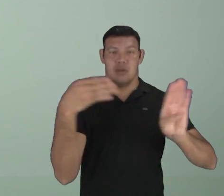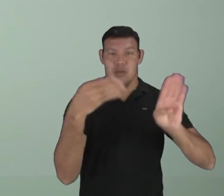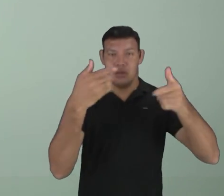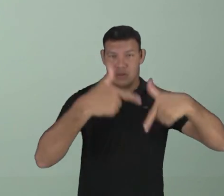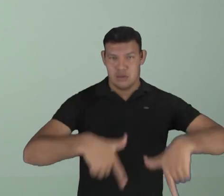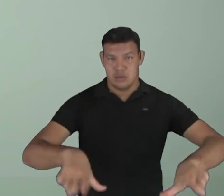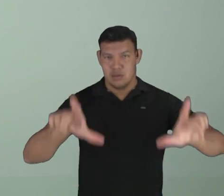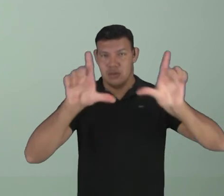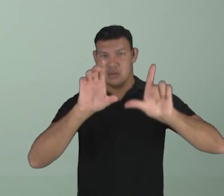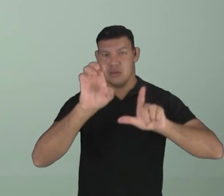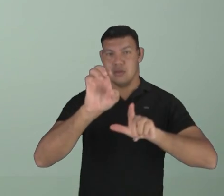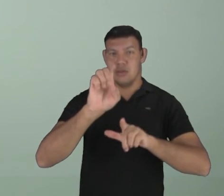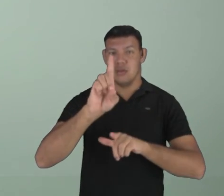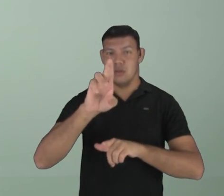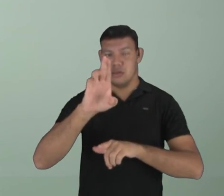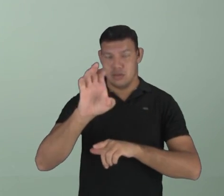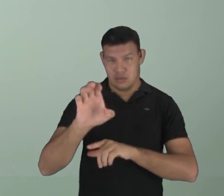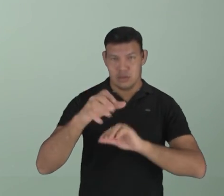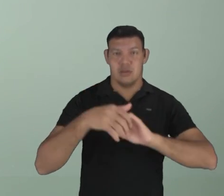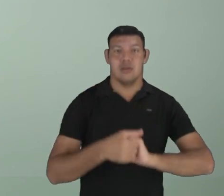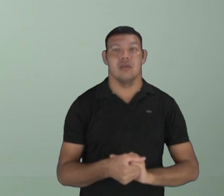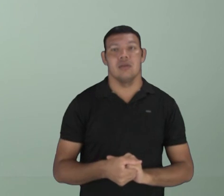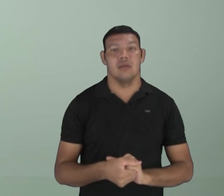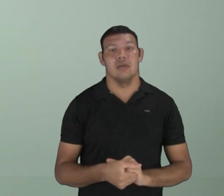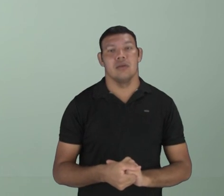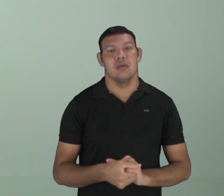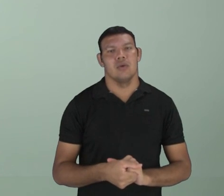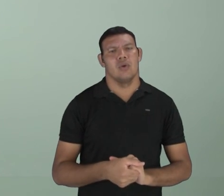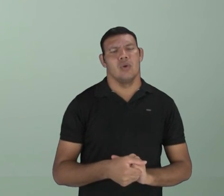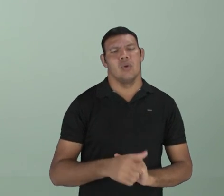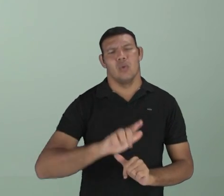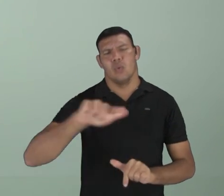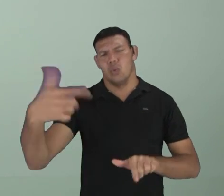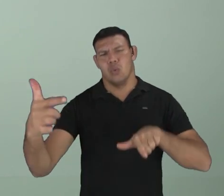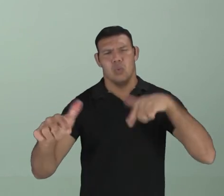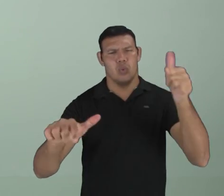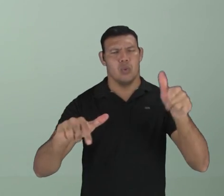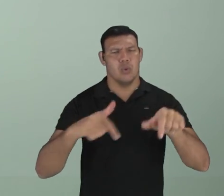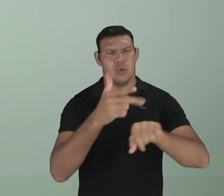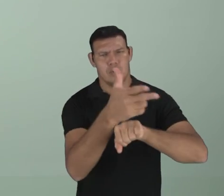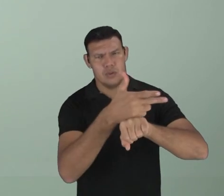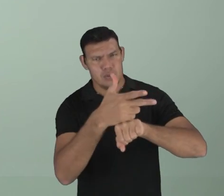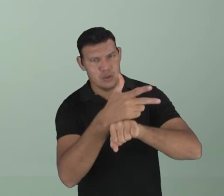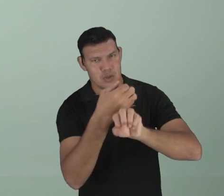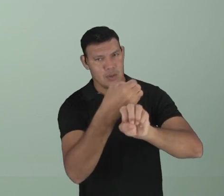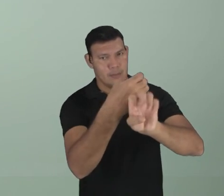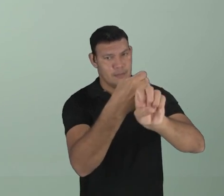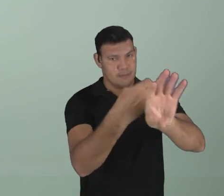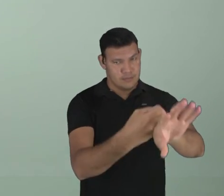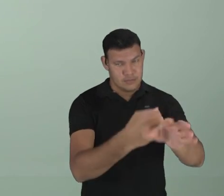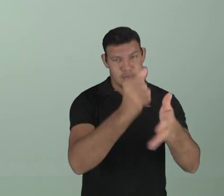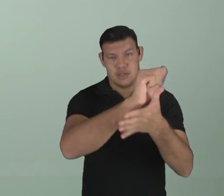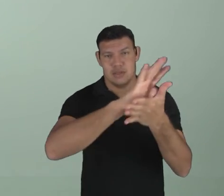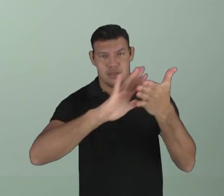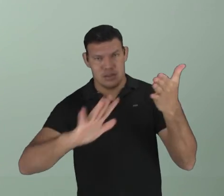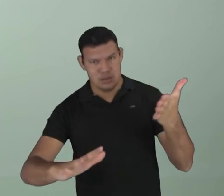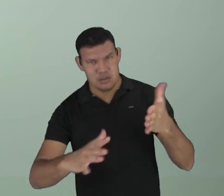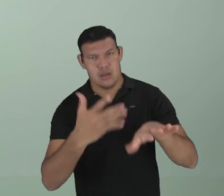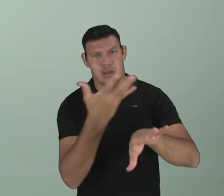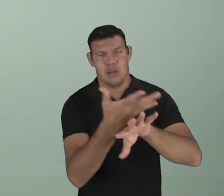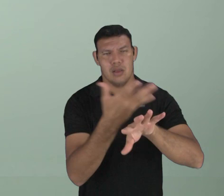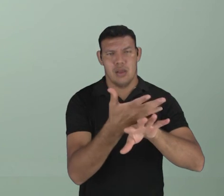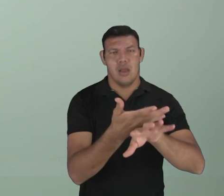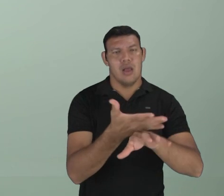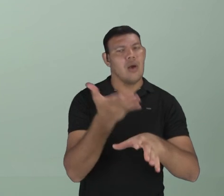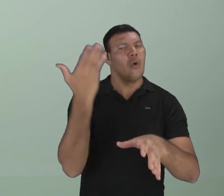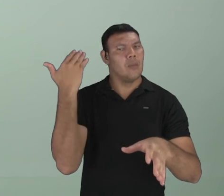plataforma Eduque, lá vai ter outras videoaulas, atividades, aulas passadas se vocês